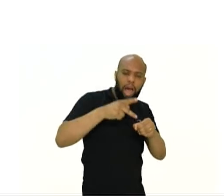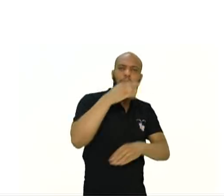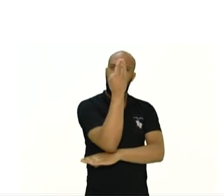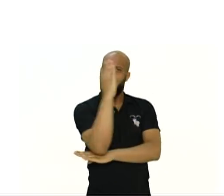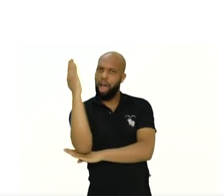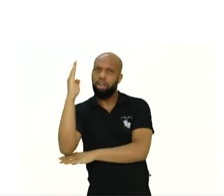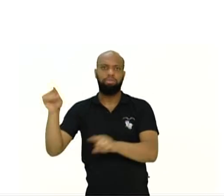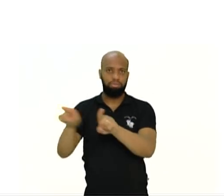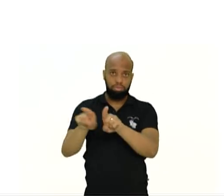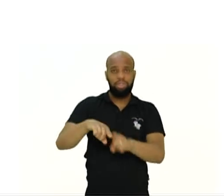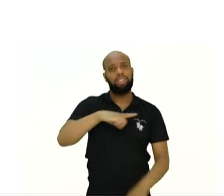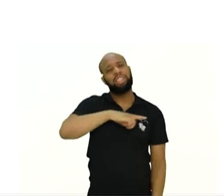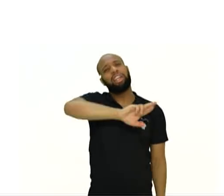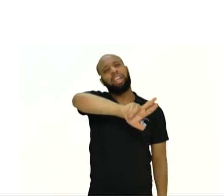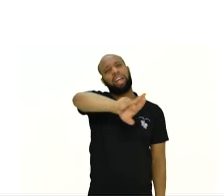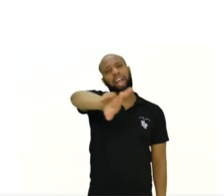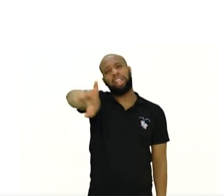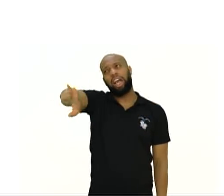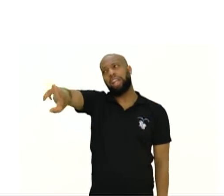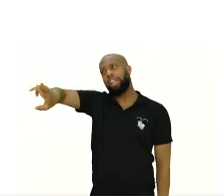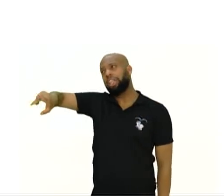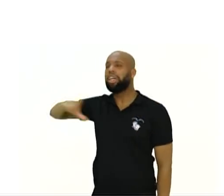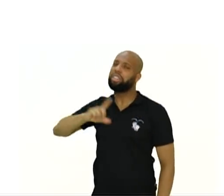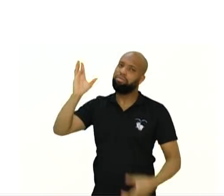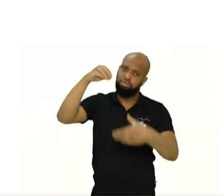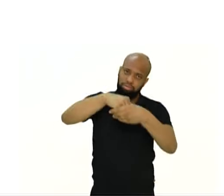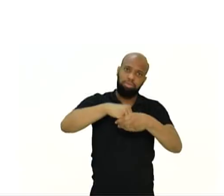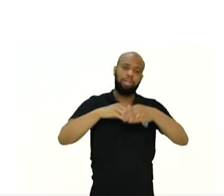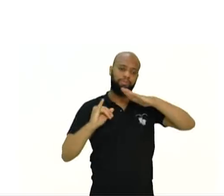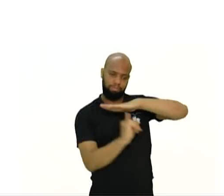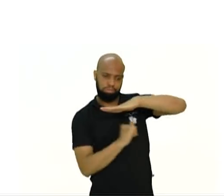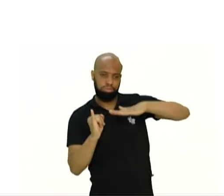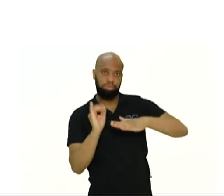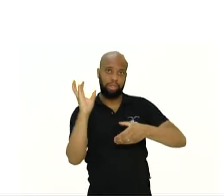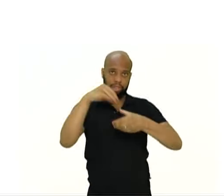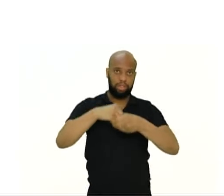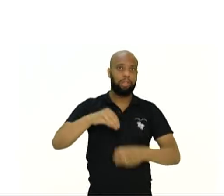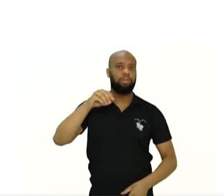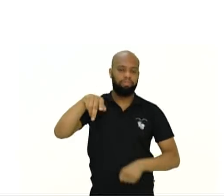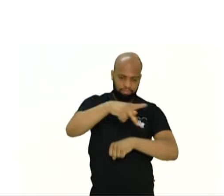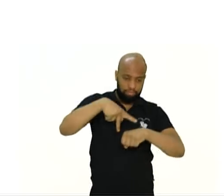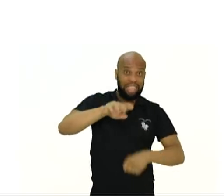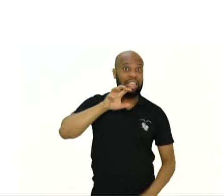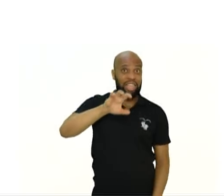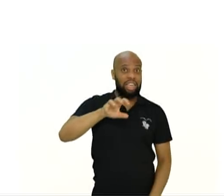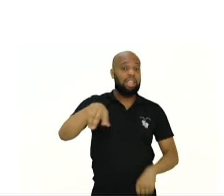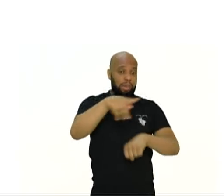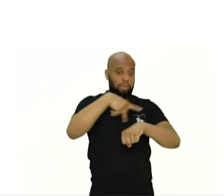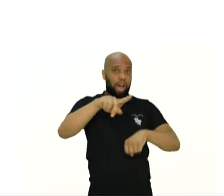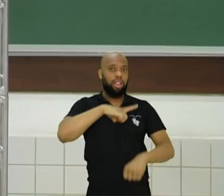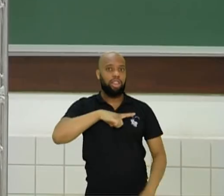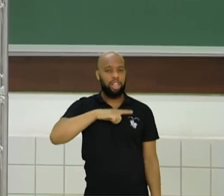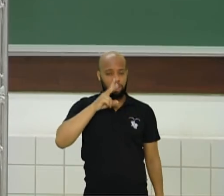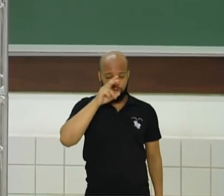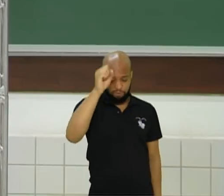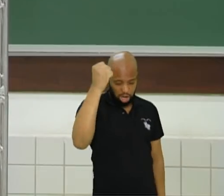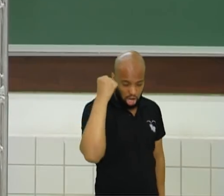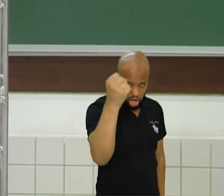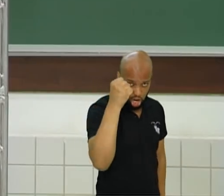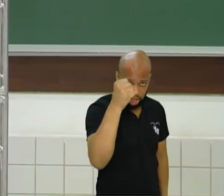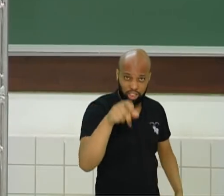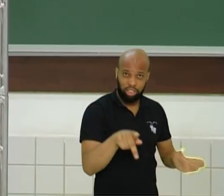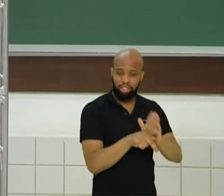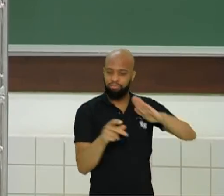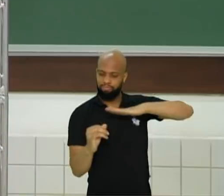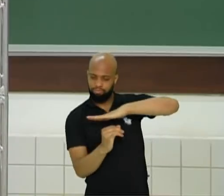madeireiras, diversas atividades industriais ocorrem no país. É um país bastante forte nessa questão